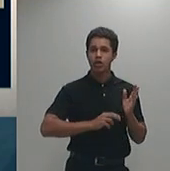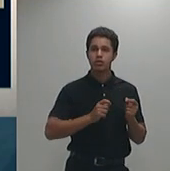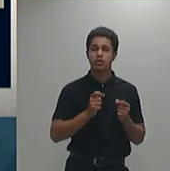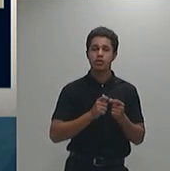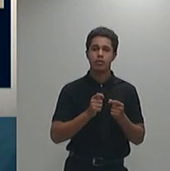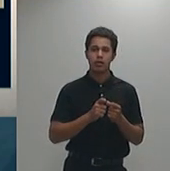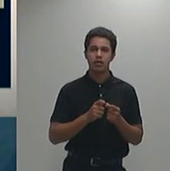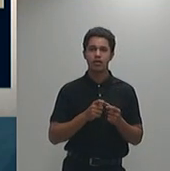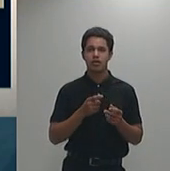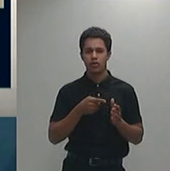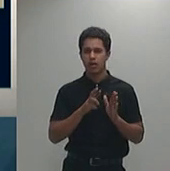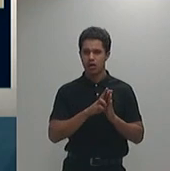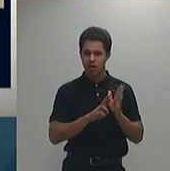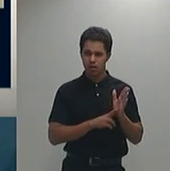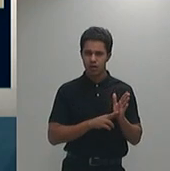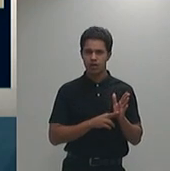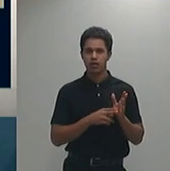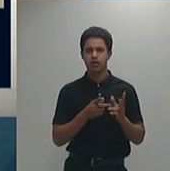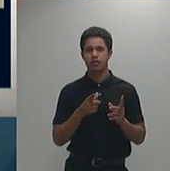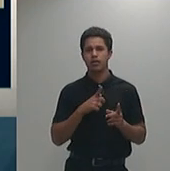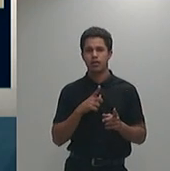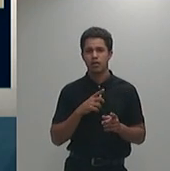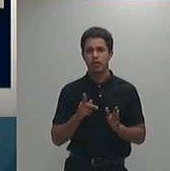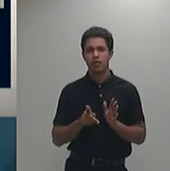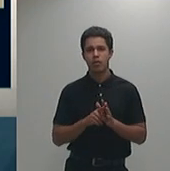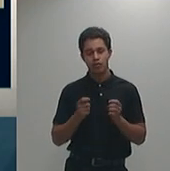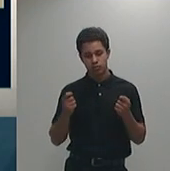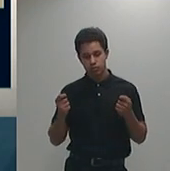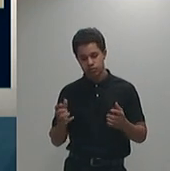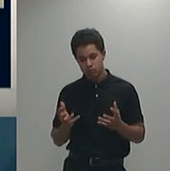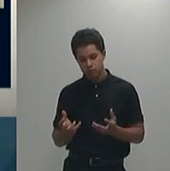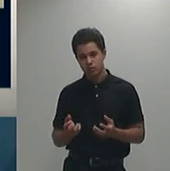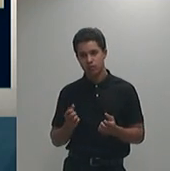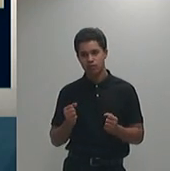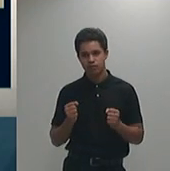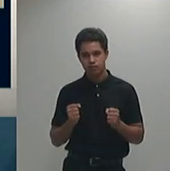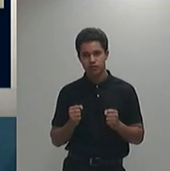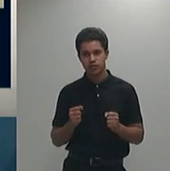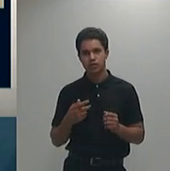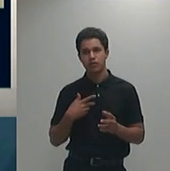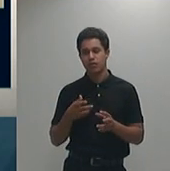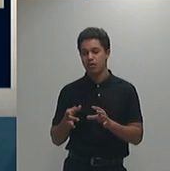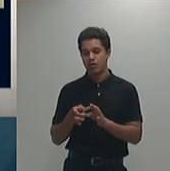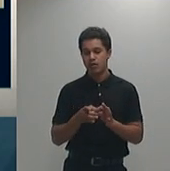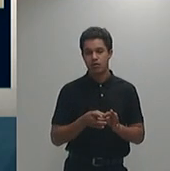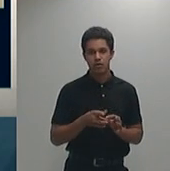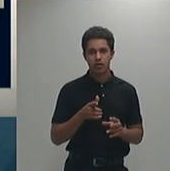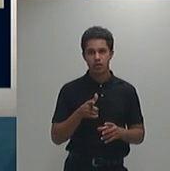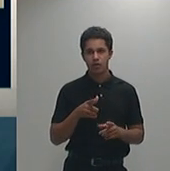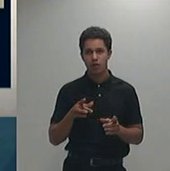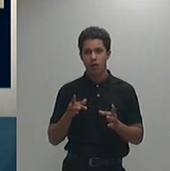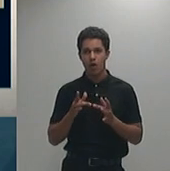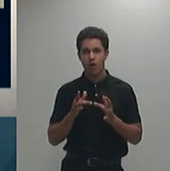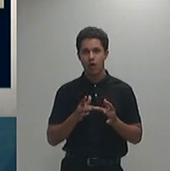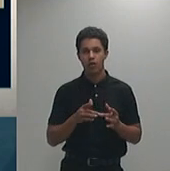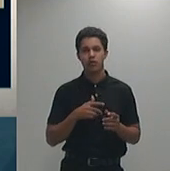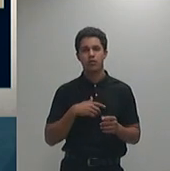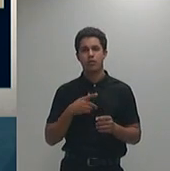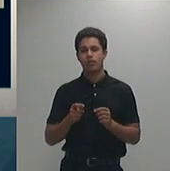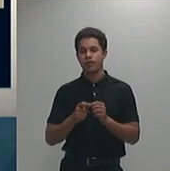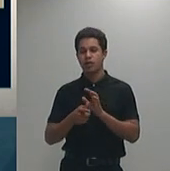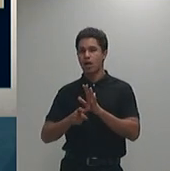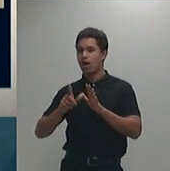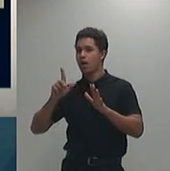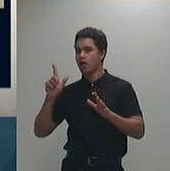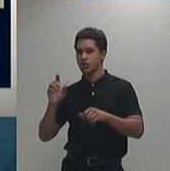regulamento em comento cinge-se a regular a possibilidade de reunir os feitos em caso de conexão desde que seja feito em momento anterior à Constituição do segundo